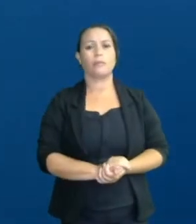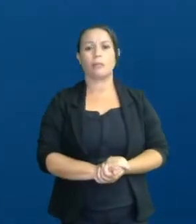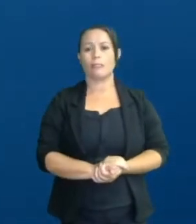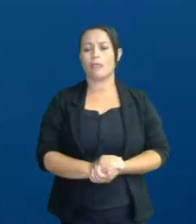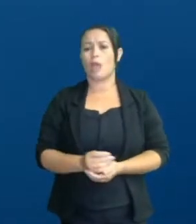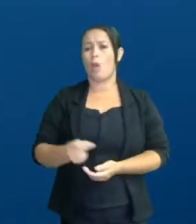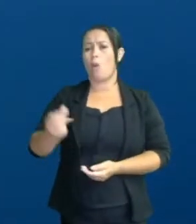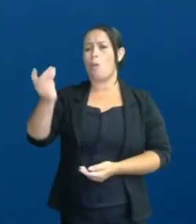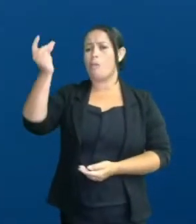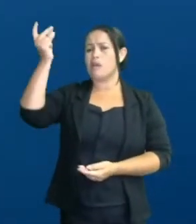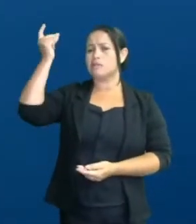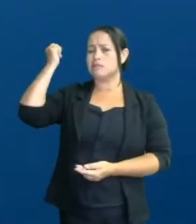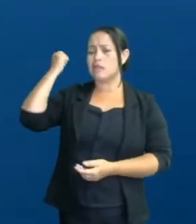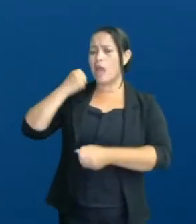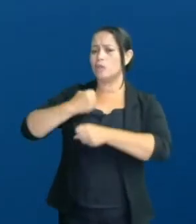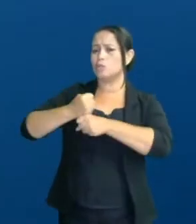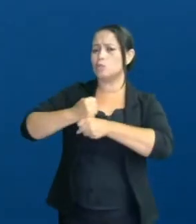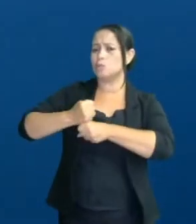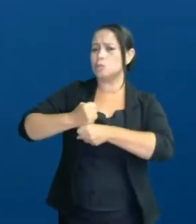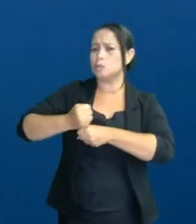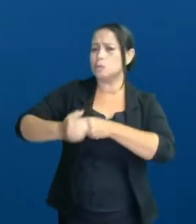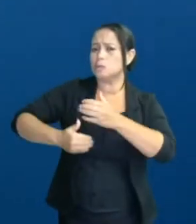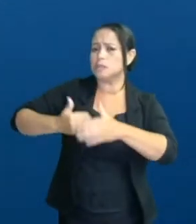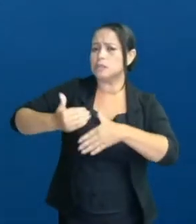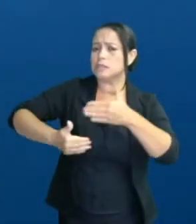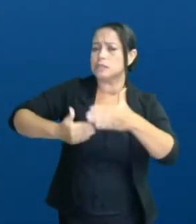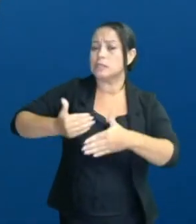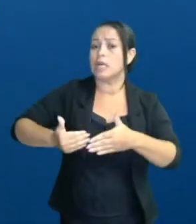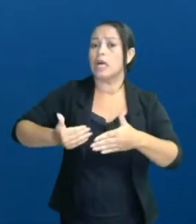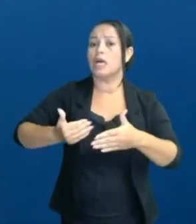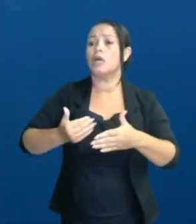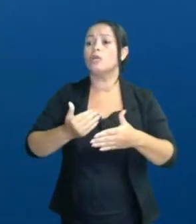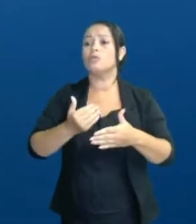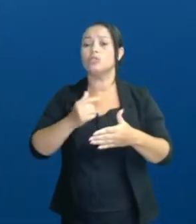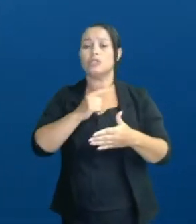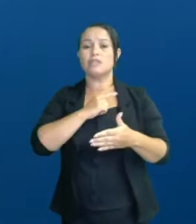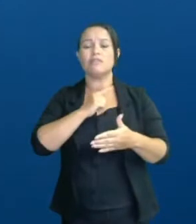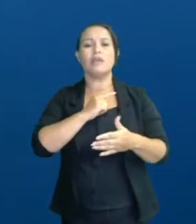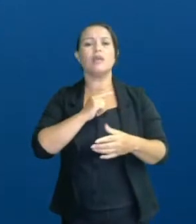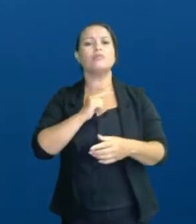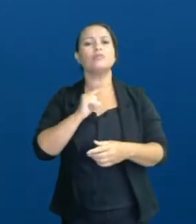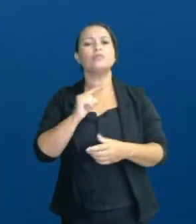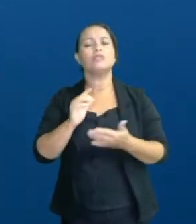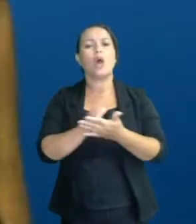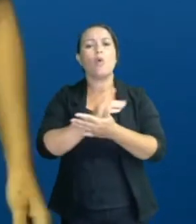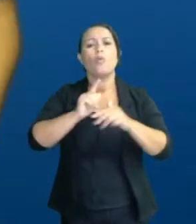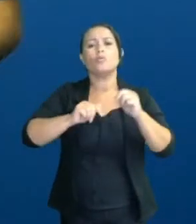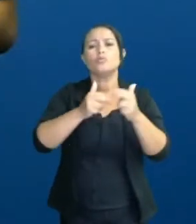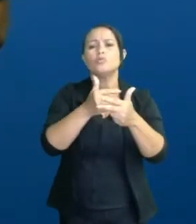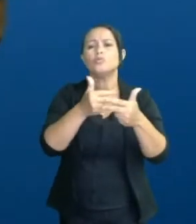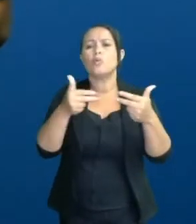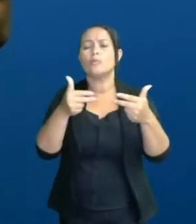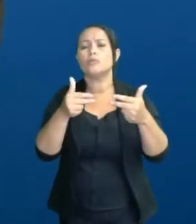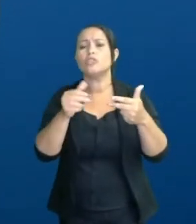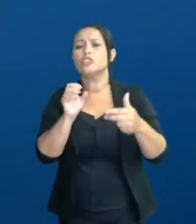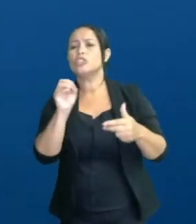Com o passar do tempo, certo? Esses instrumentos de medida do tempo, eles